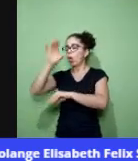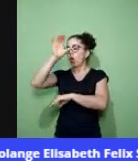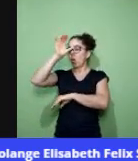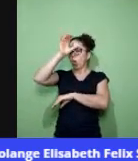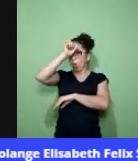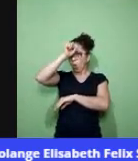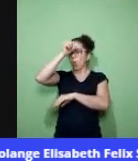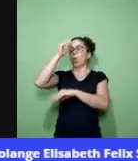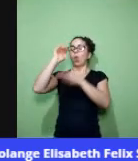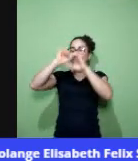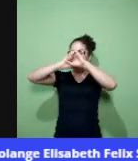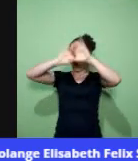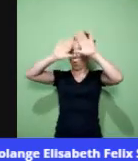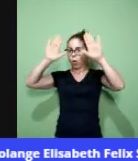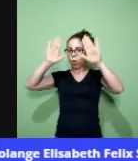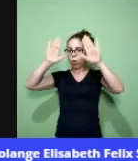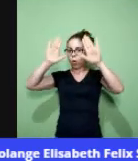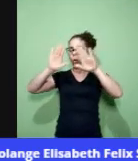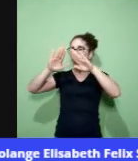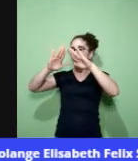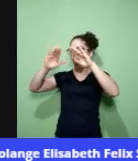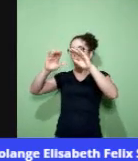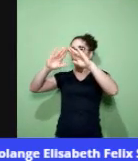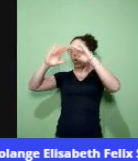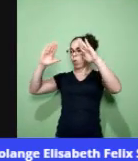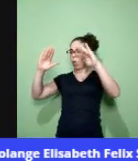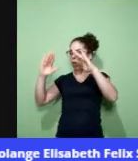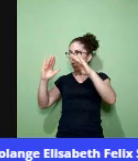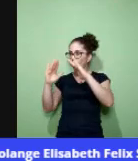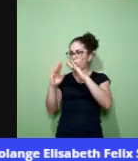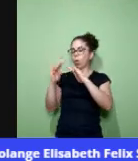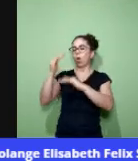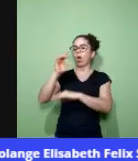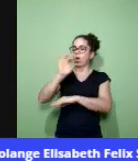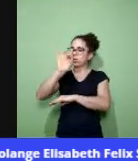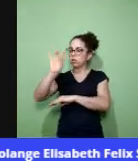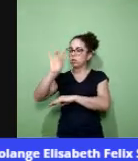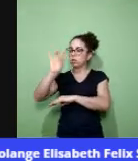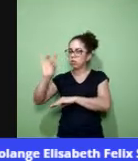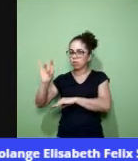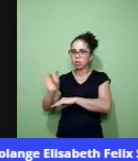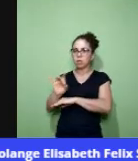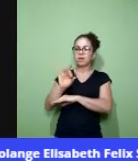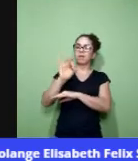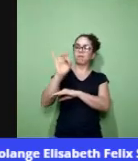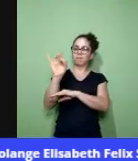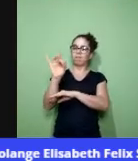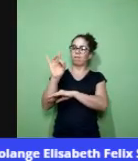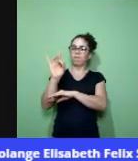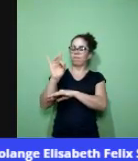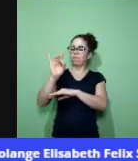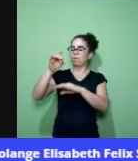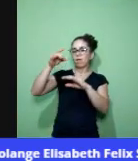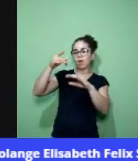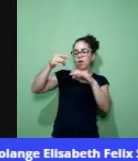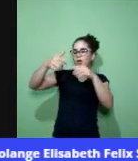manipular cada uma das regiões, né? Compreender o contorno de cada uma.